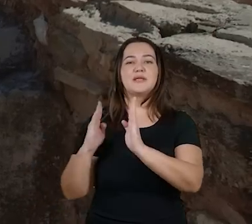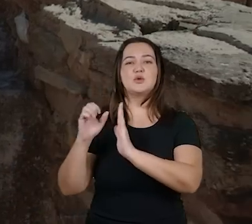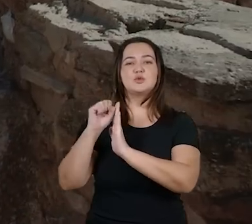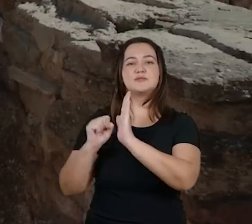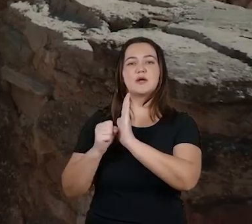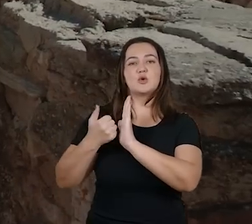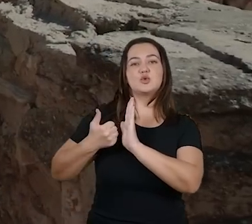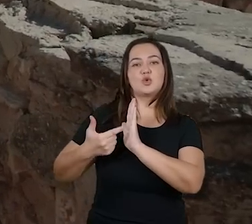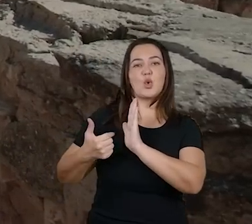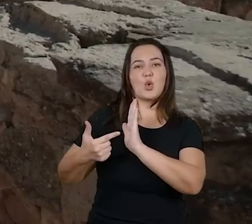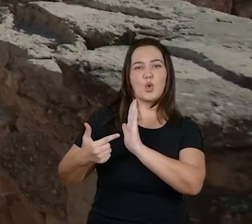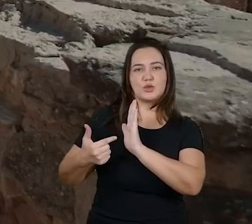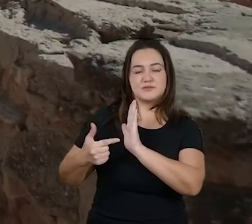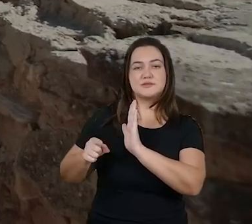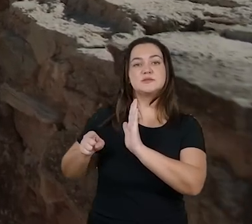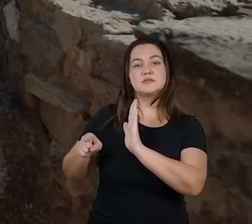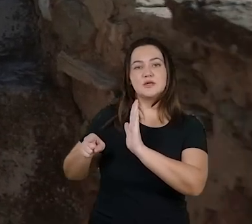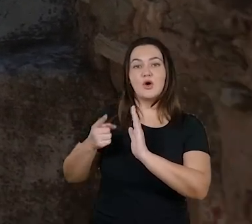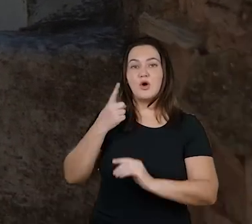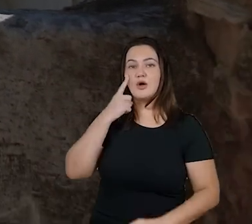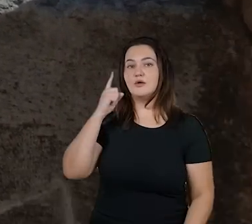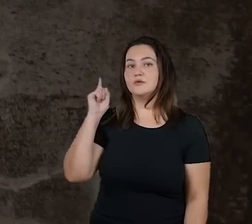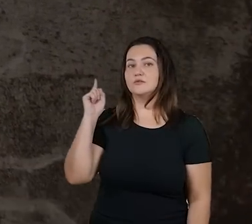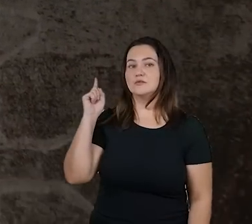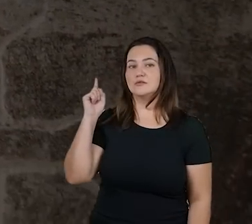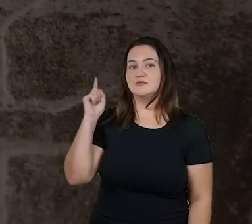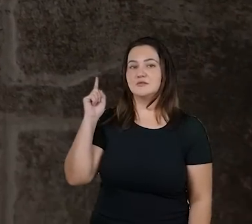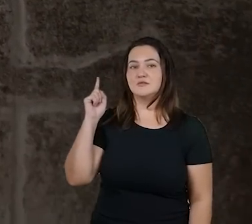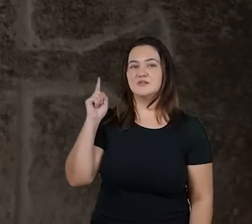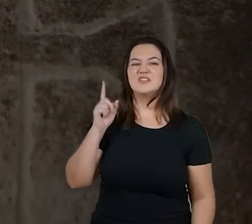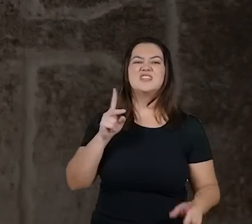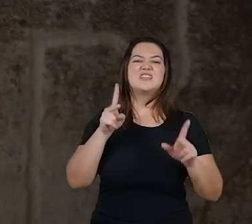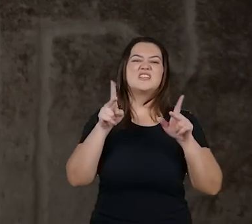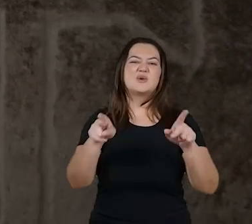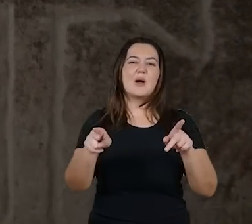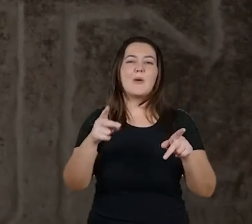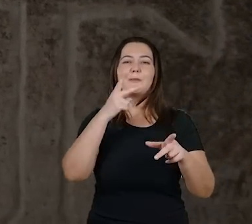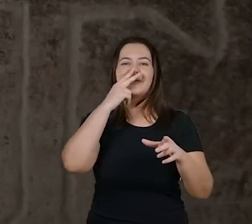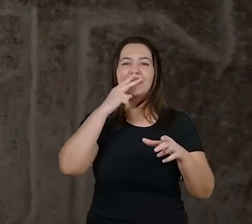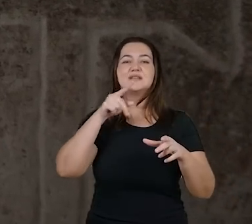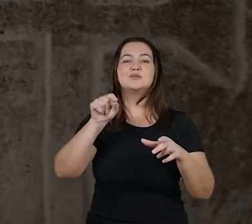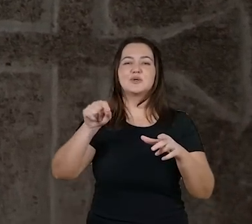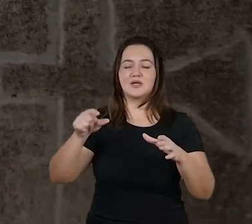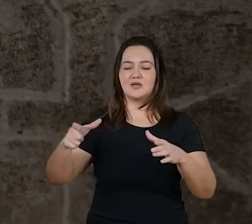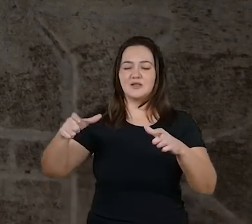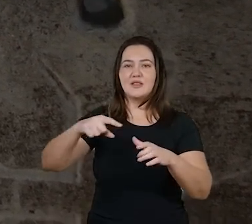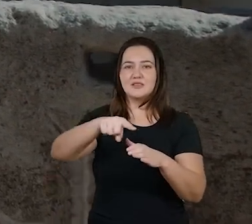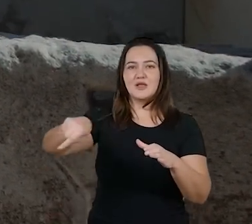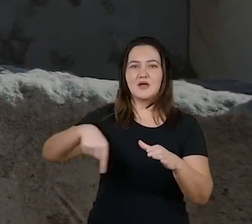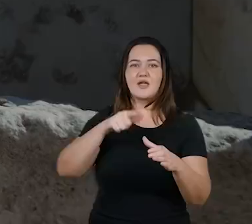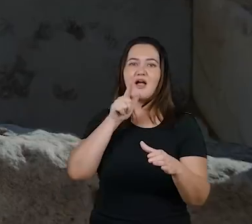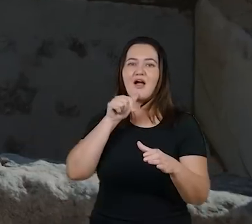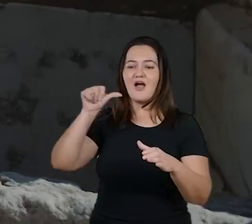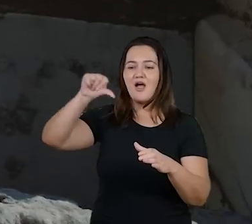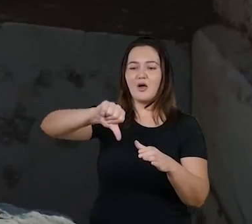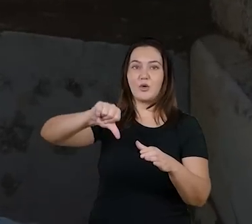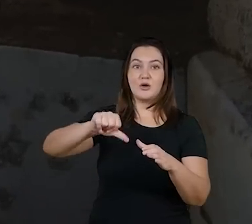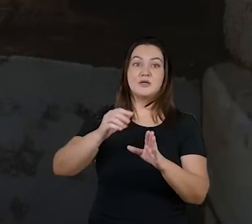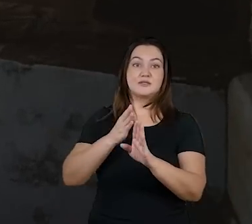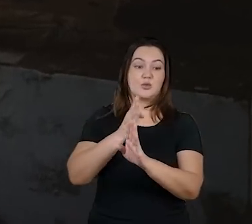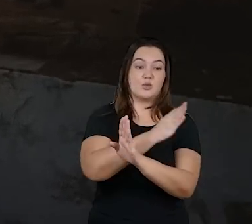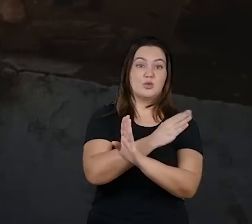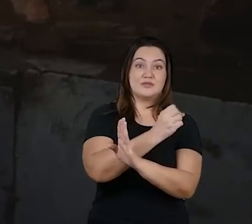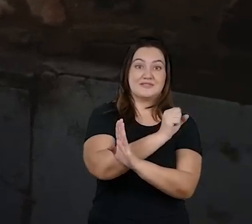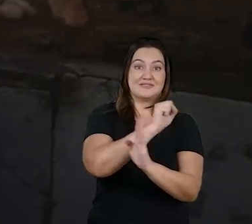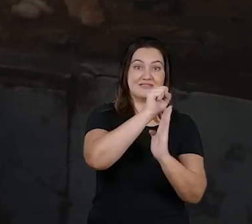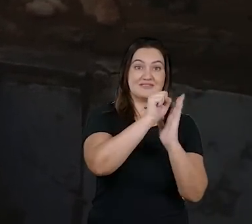século XII, da época das Cruzadas, para cobrir isso aqui e fazer uma espécie de tanque para colocar água. Então você vê que até